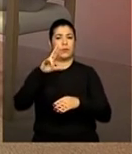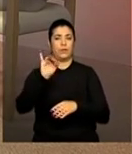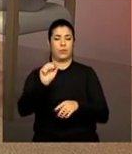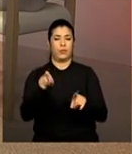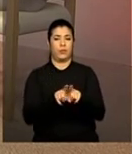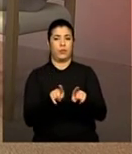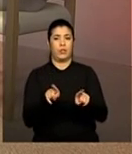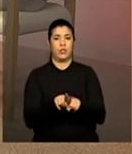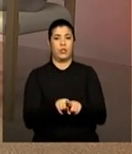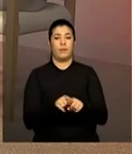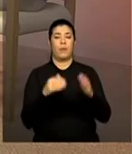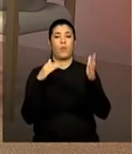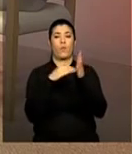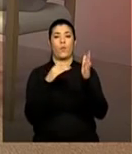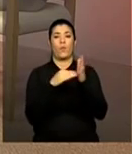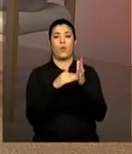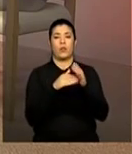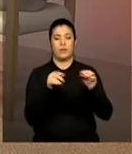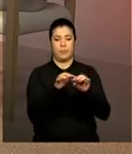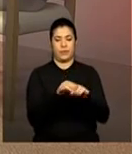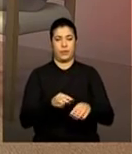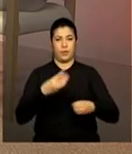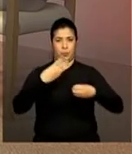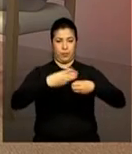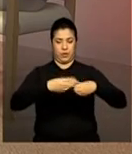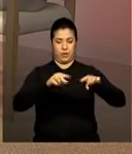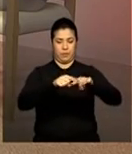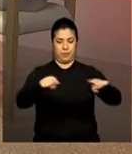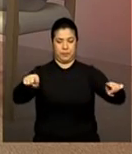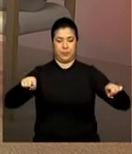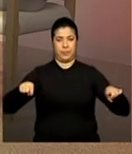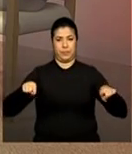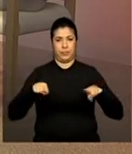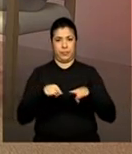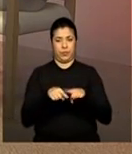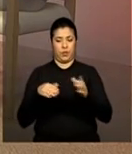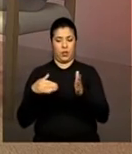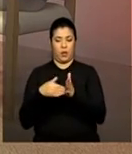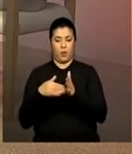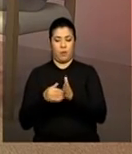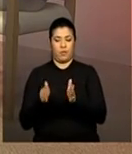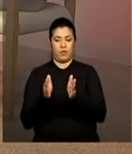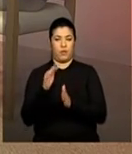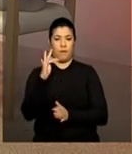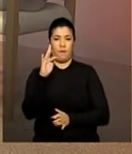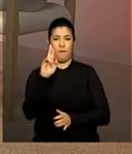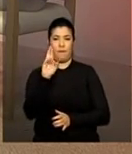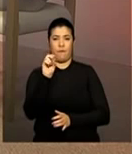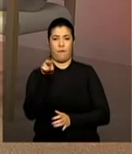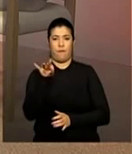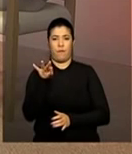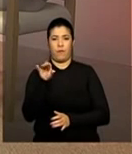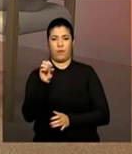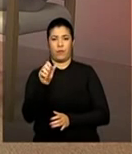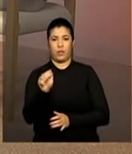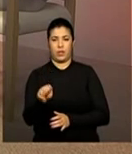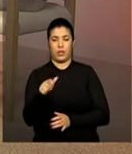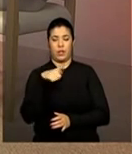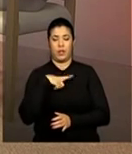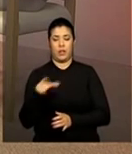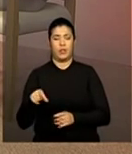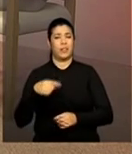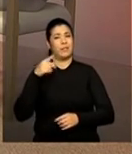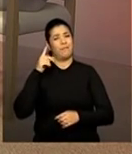Fronteira nós sabemos que as áreas de Fronteira trazem elementos ainda desafiadores para a política de